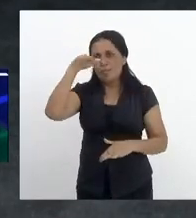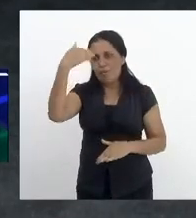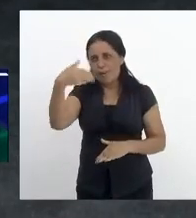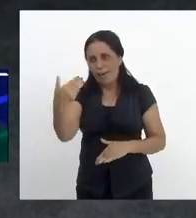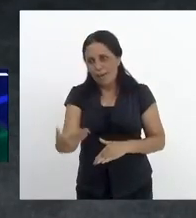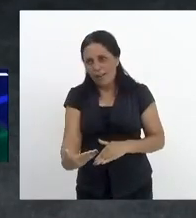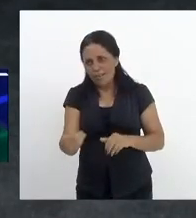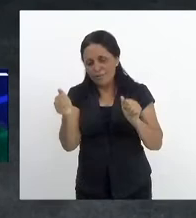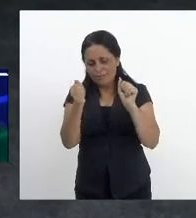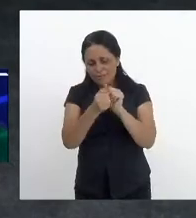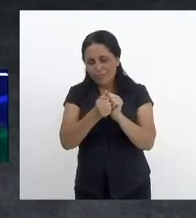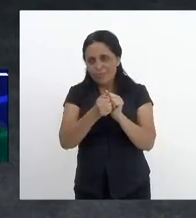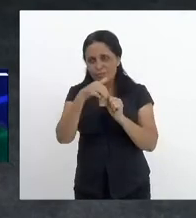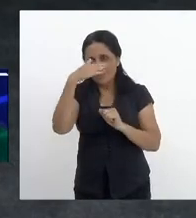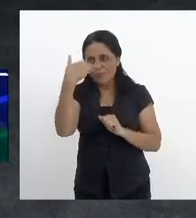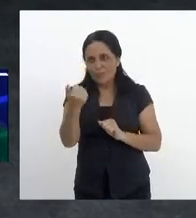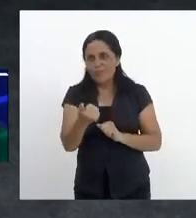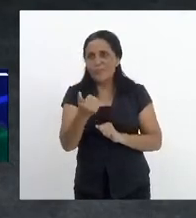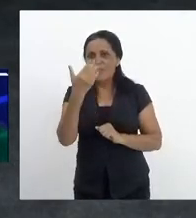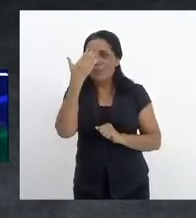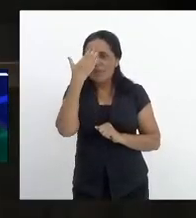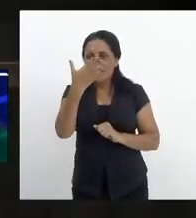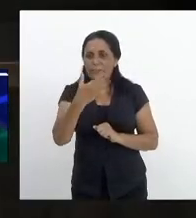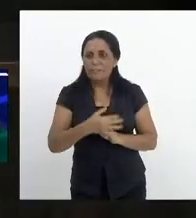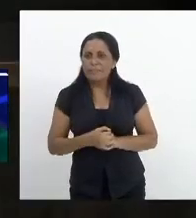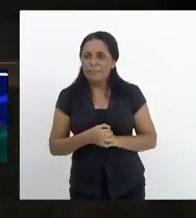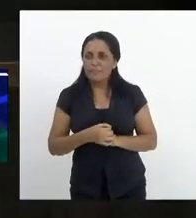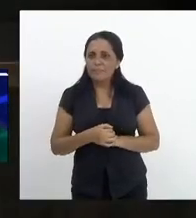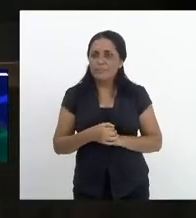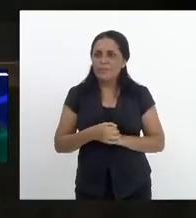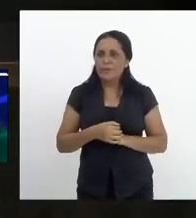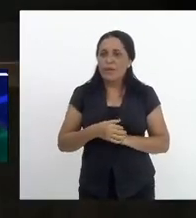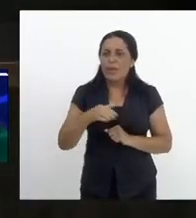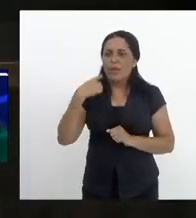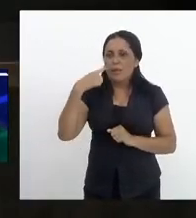Obrigada, boa tarde a todas e todos. Deputado Flávio Serafini.